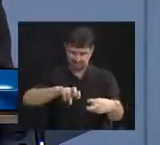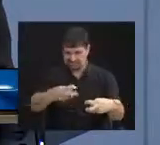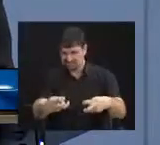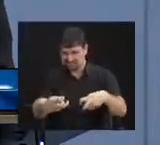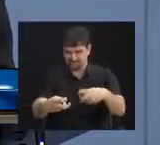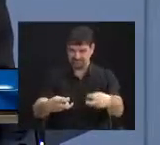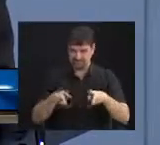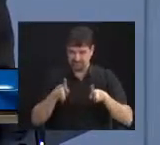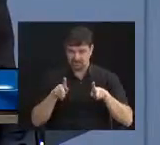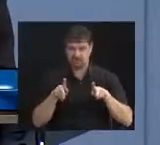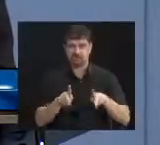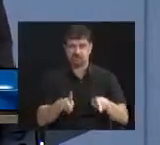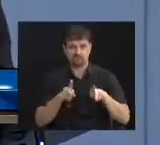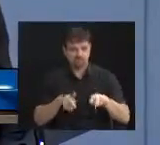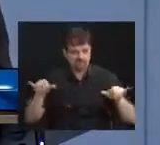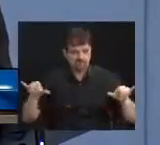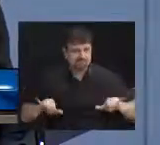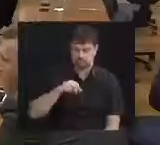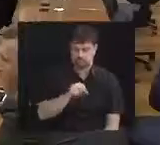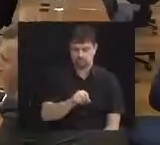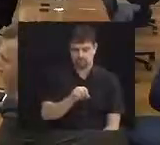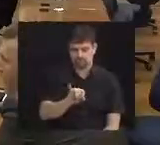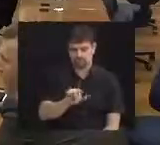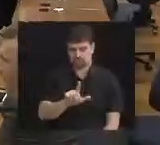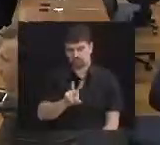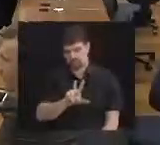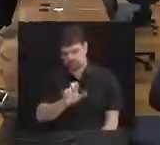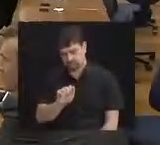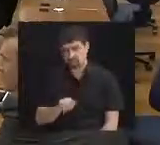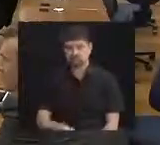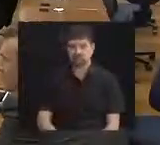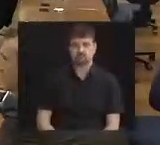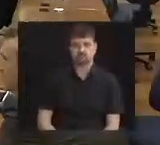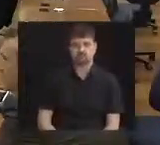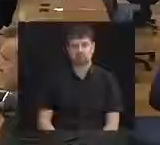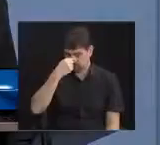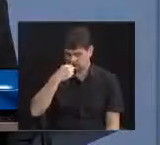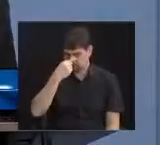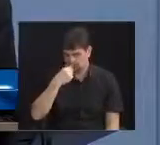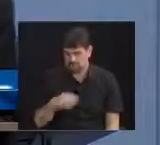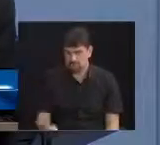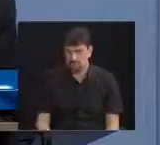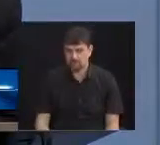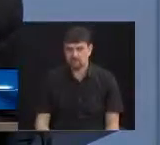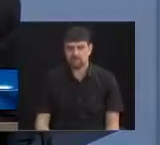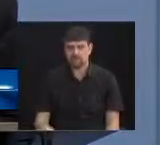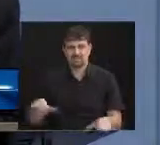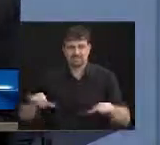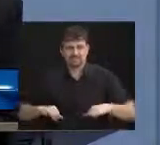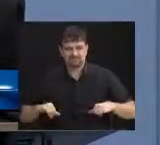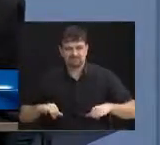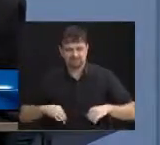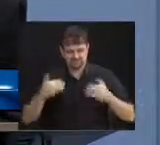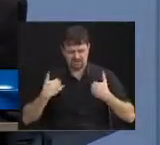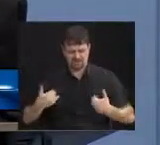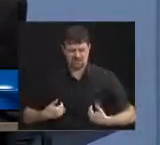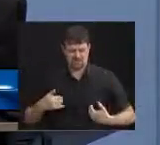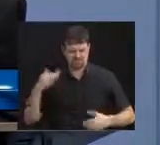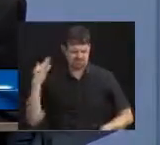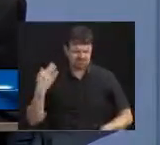muito a população do nosso Brasil. O parlamentar falou sobre os sintomas. Eu sentia tanta dor no corpo, vereador